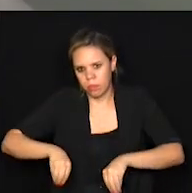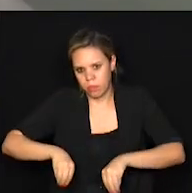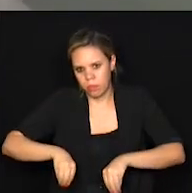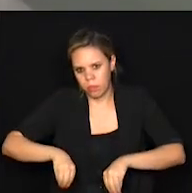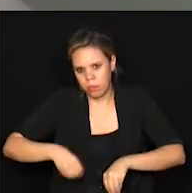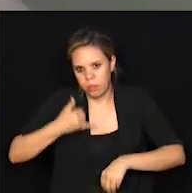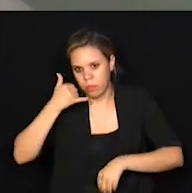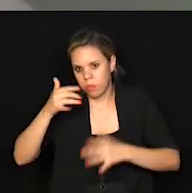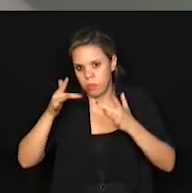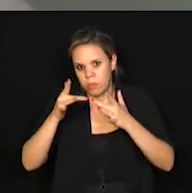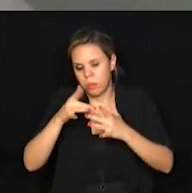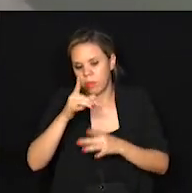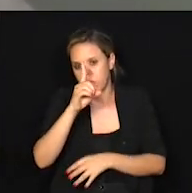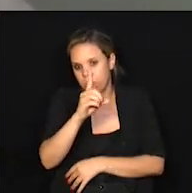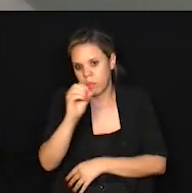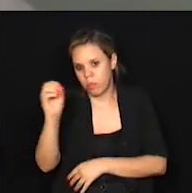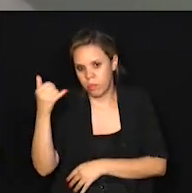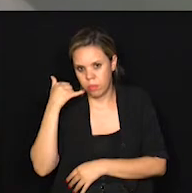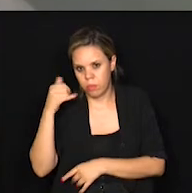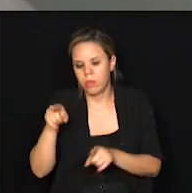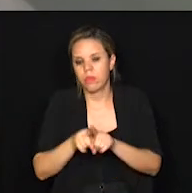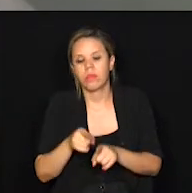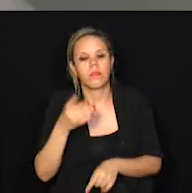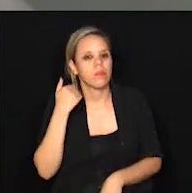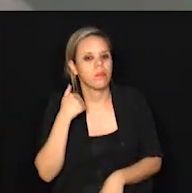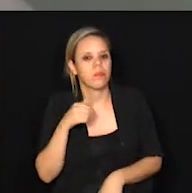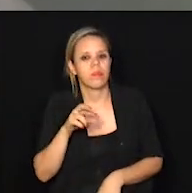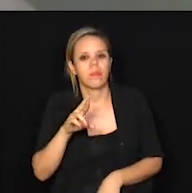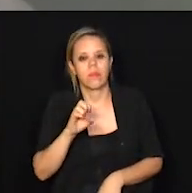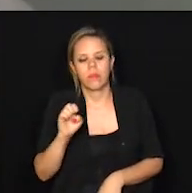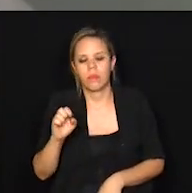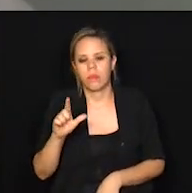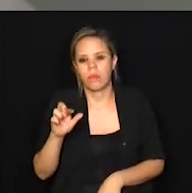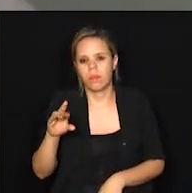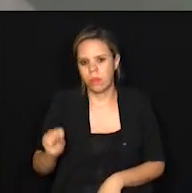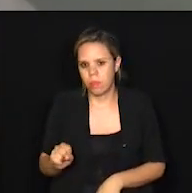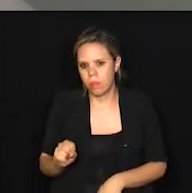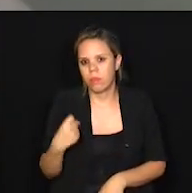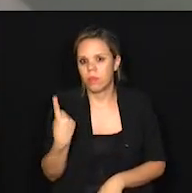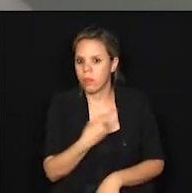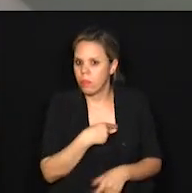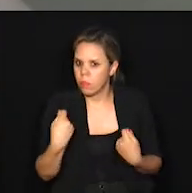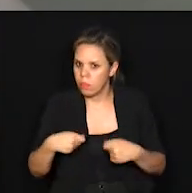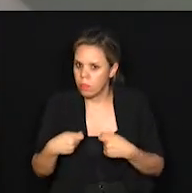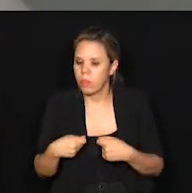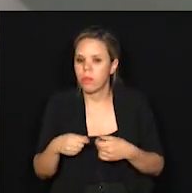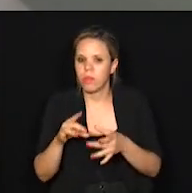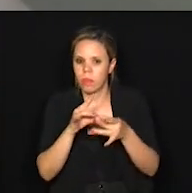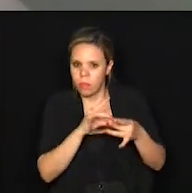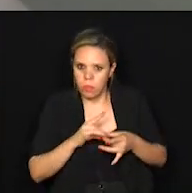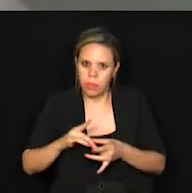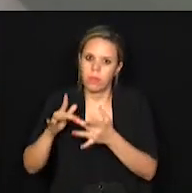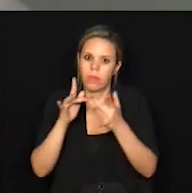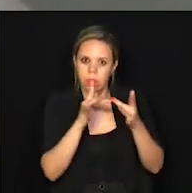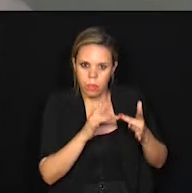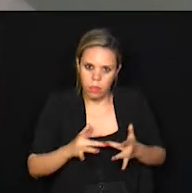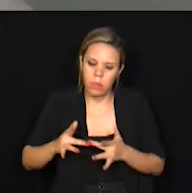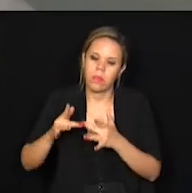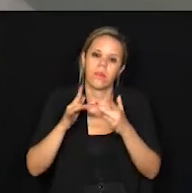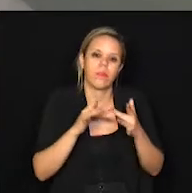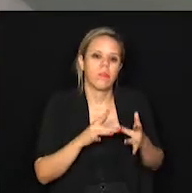Eu queria dizer que o Sindicato dos Servidores de Campinas né, que foi um dos sindicatos convidados, acabou não vindo,